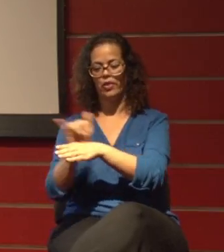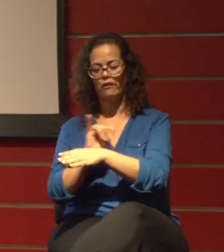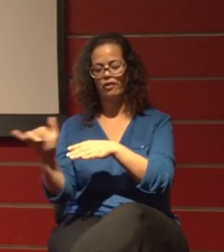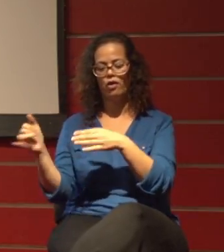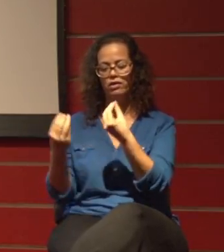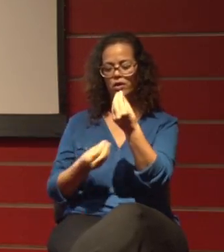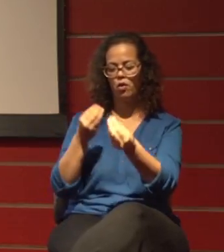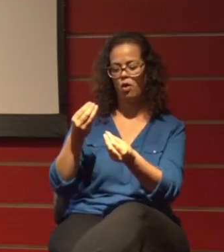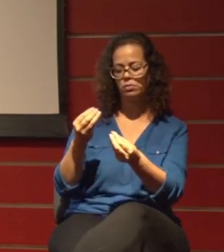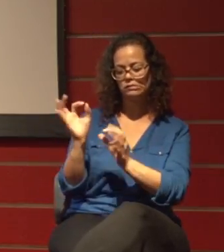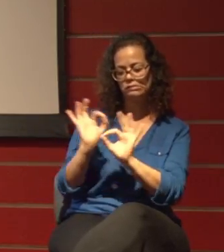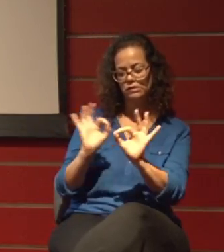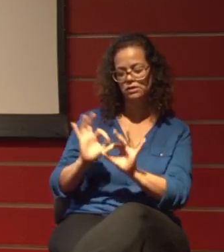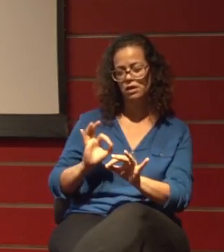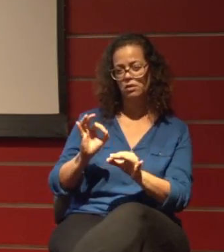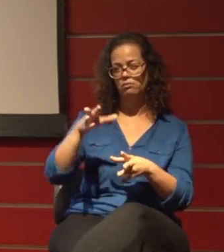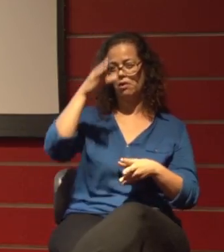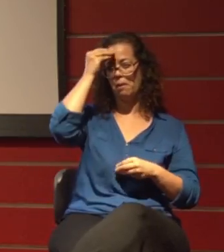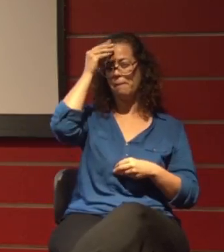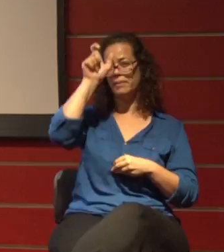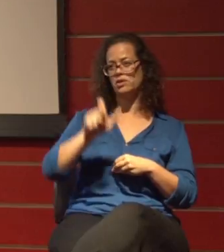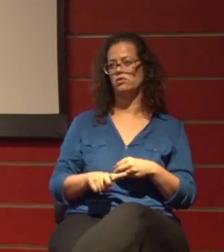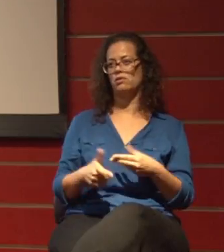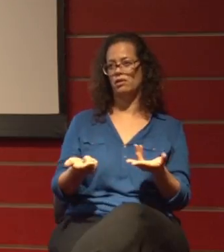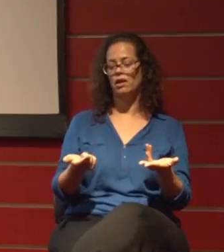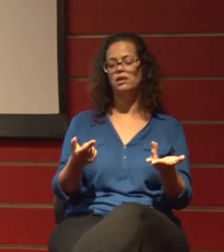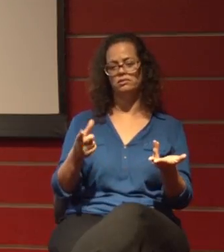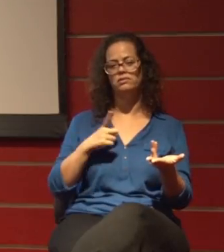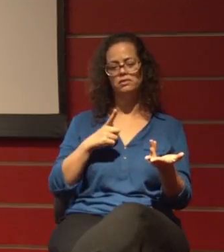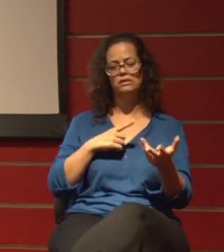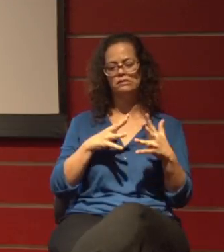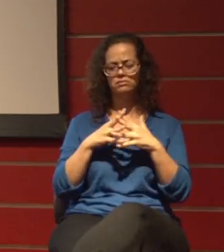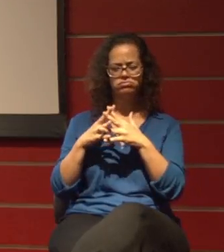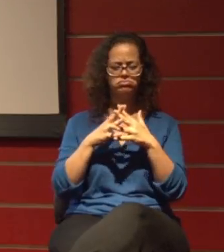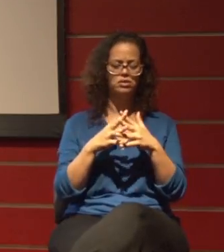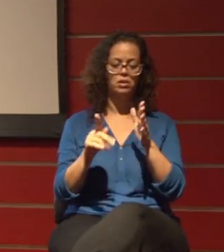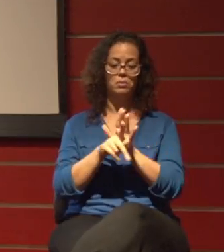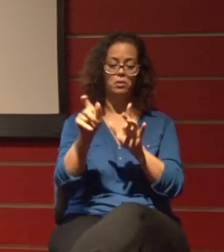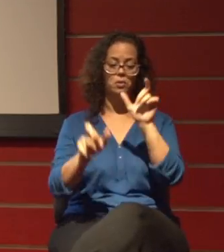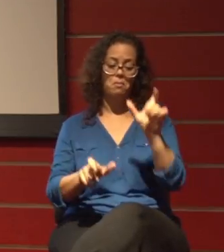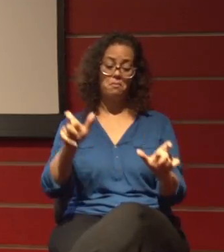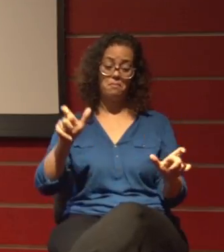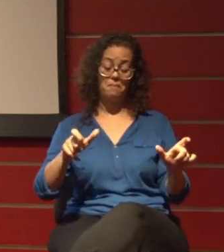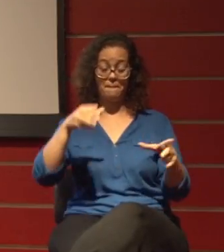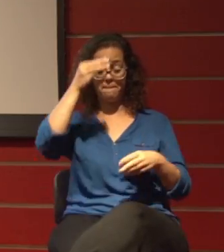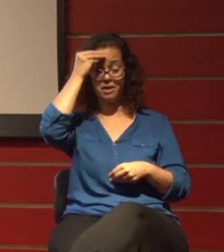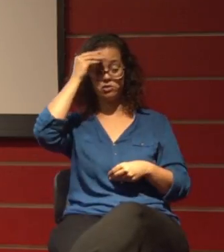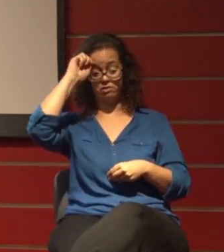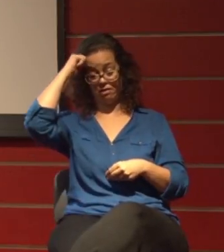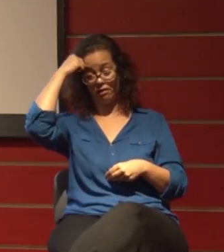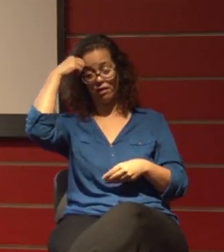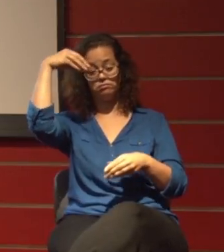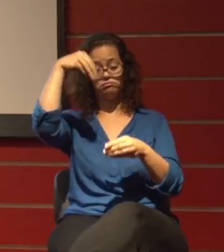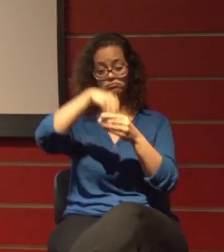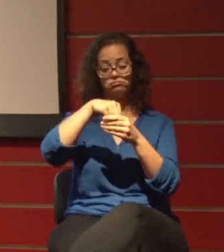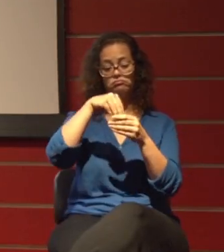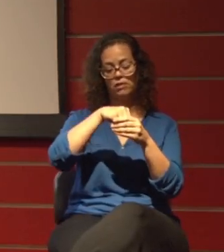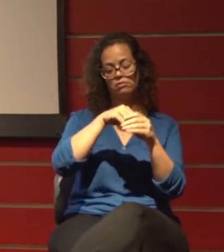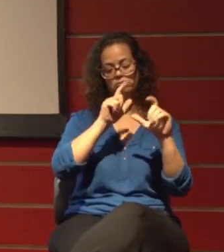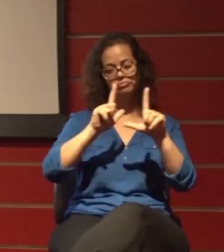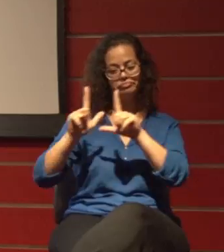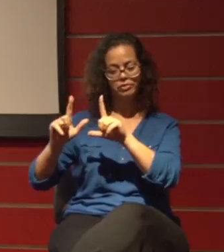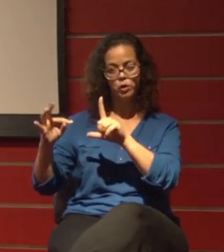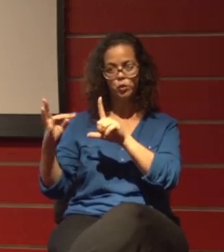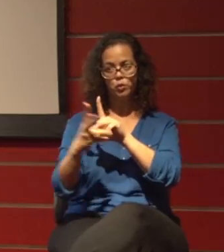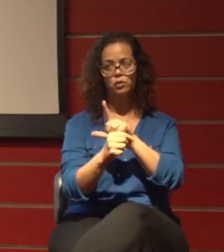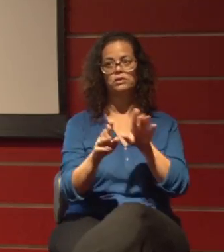personagem por mais que também a gente tenha que debater as complexidades das personagens negras que elas estão presentes em todas essas frentes também